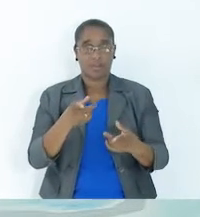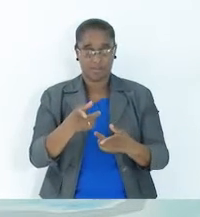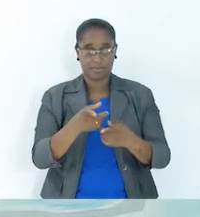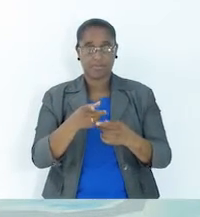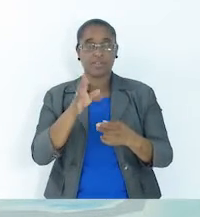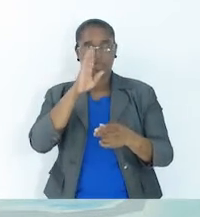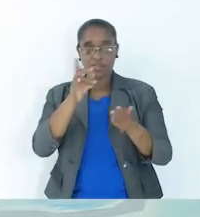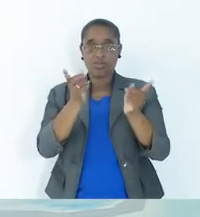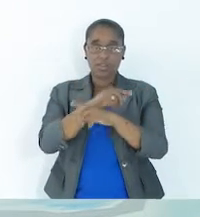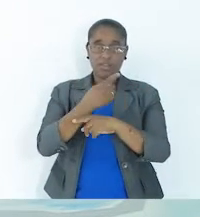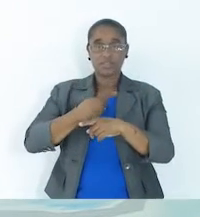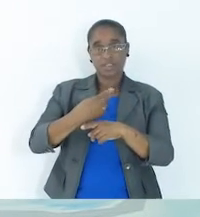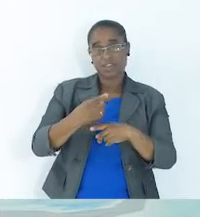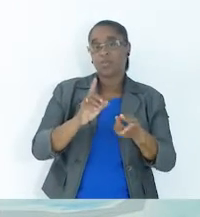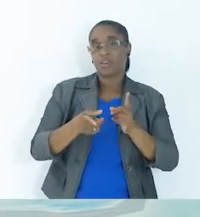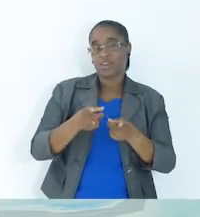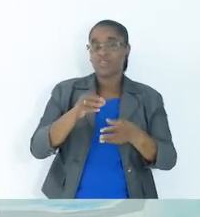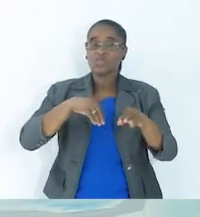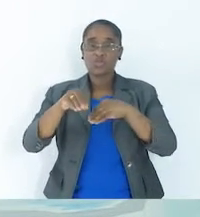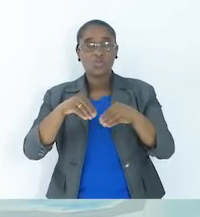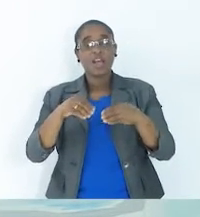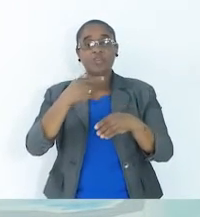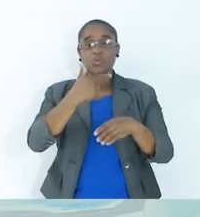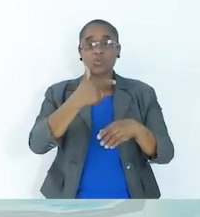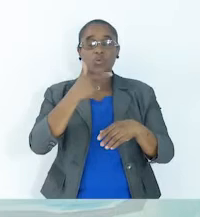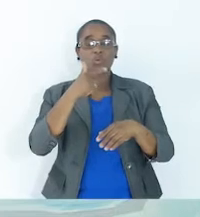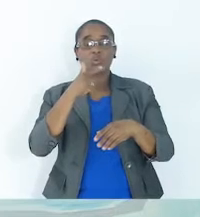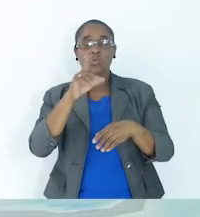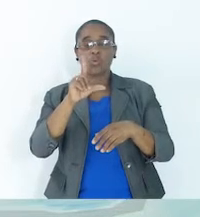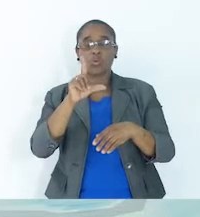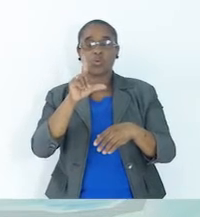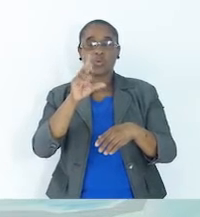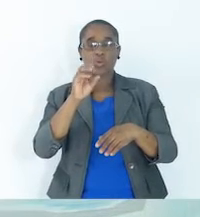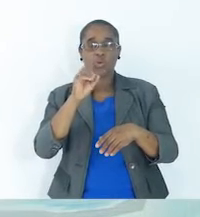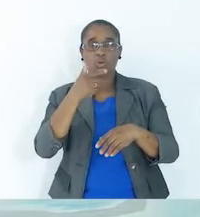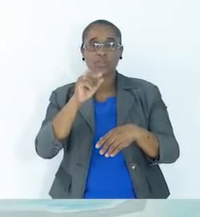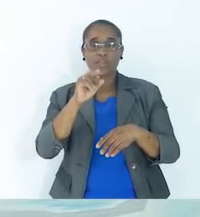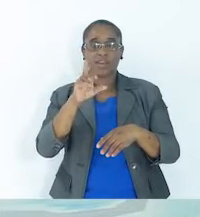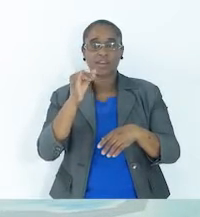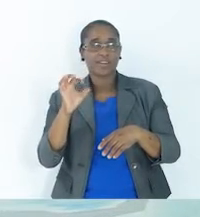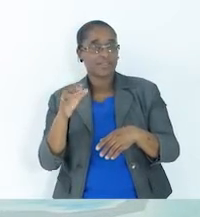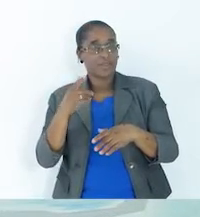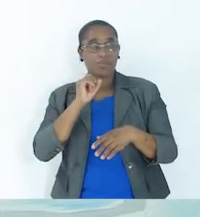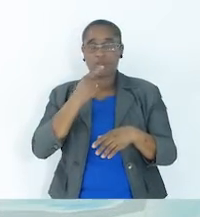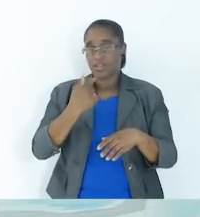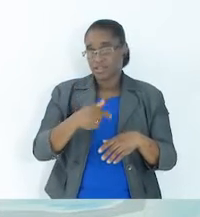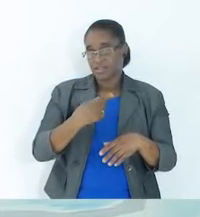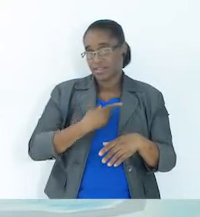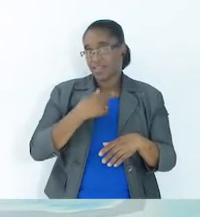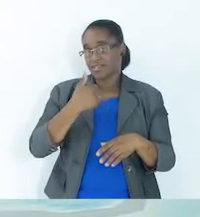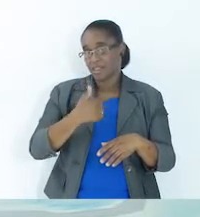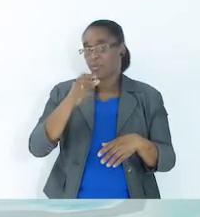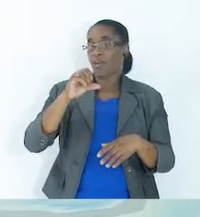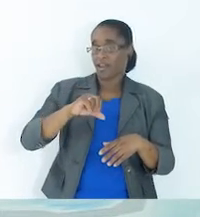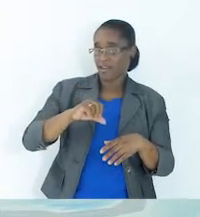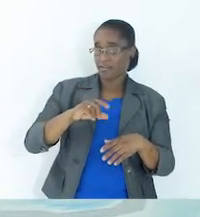quê? Jogar na lotaria. A lotaria pode dar certo ou não. Por isso aqui não há essa hipótese. Então vamos lá. Por que é que dizemos que